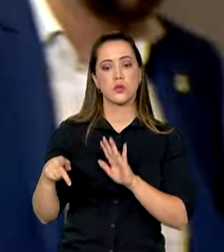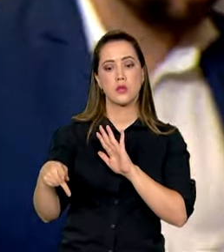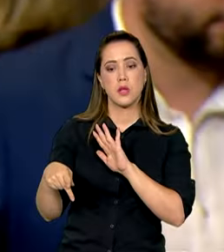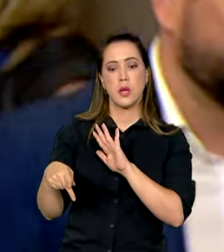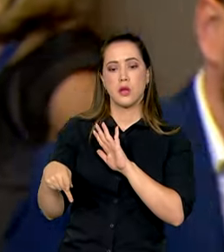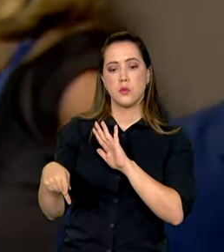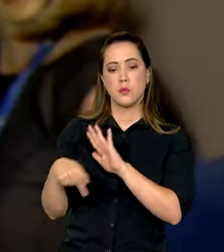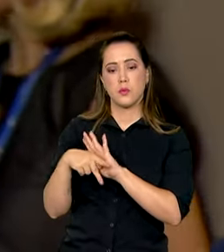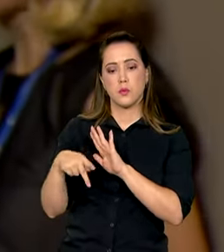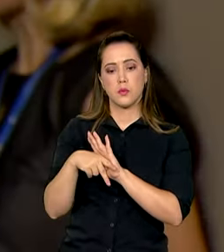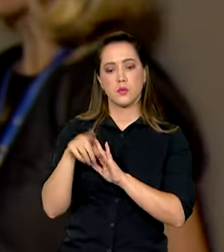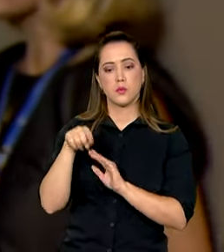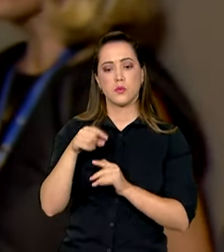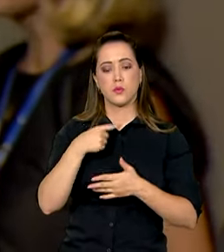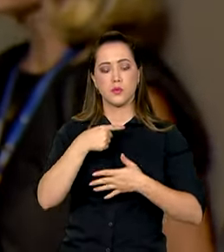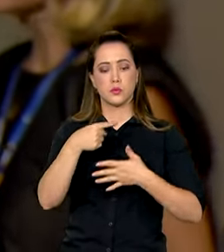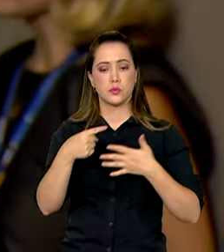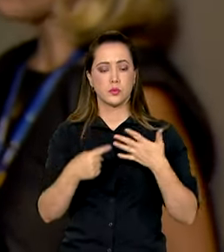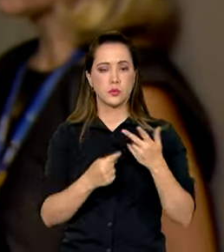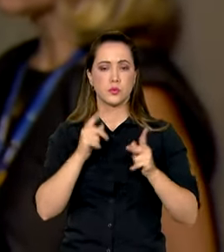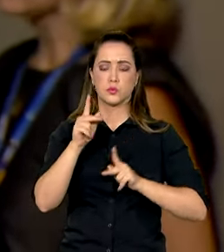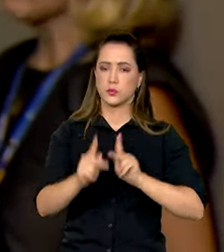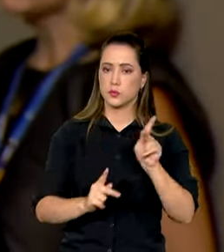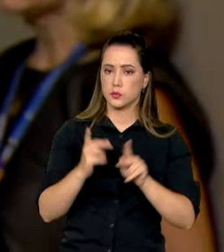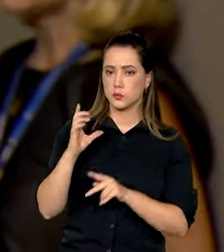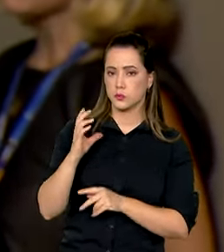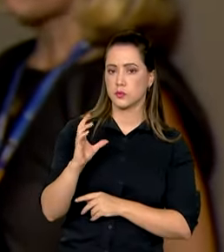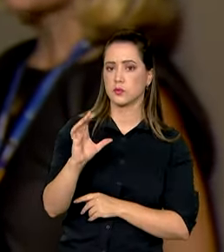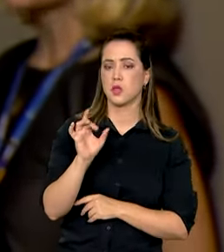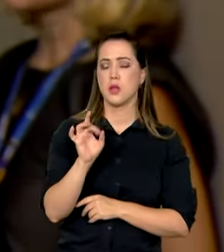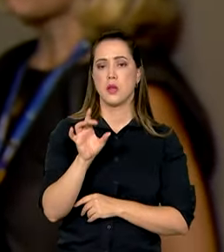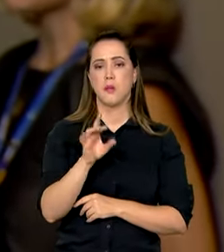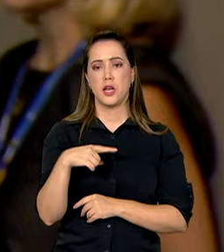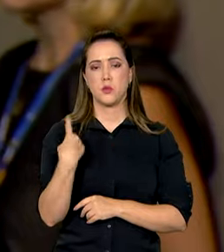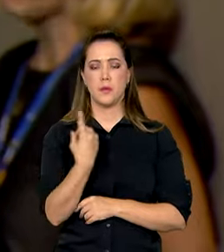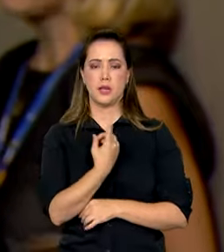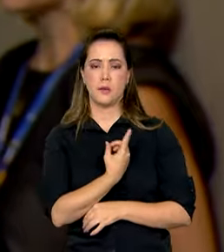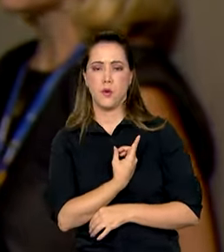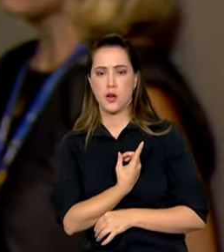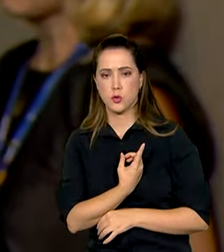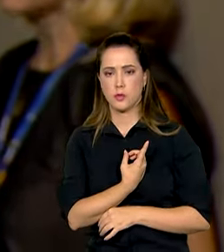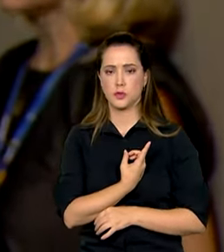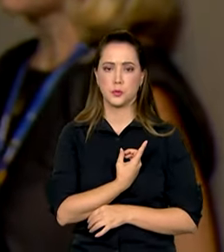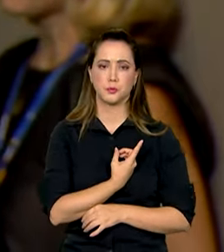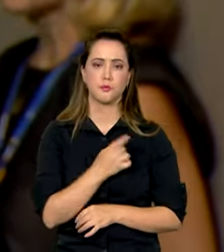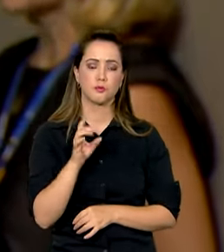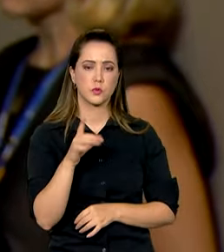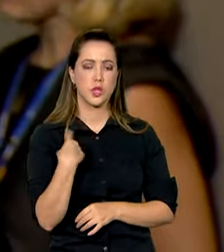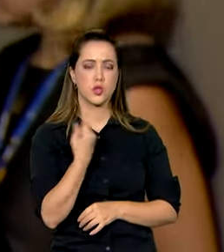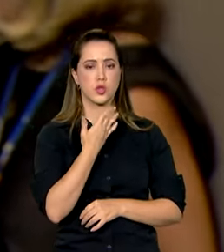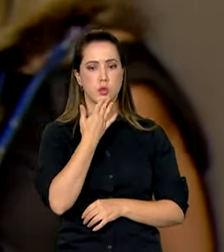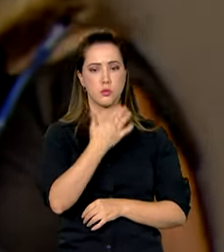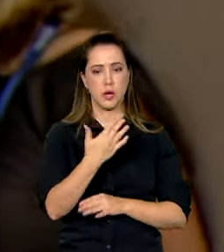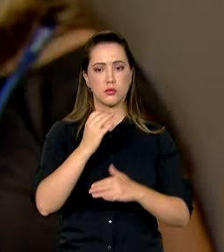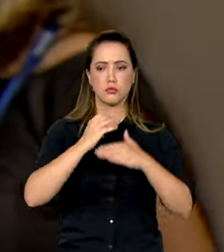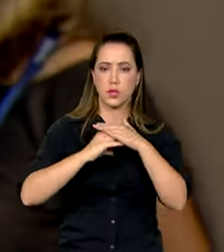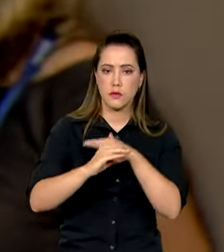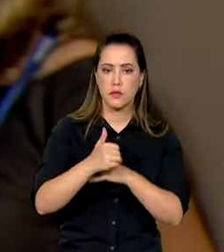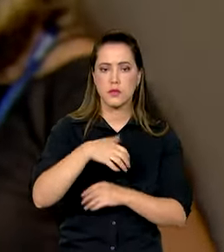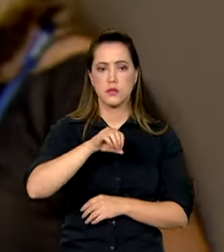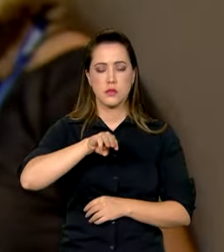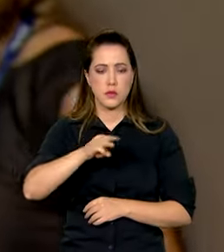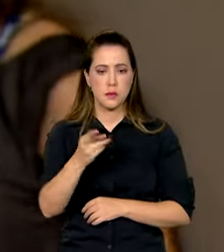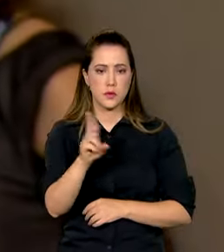Ministério possui um conjunto de iniciativas de popularização da ciência. Somente neste ano, estamos investindo 100 milhões de reais em ações